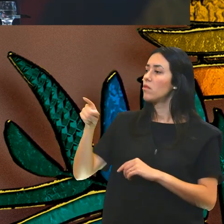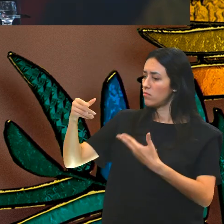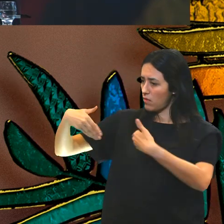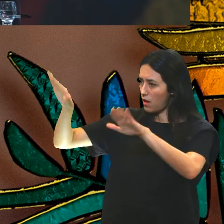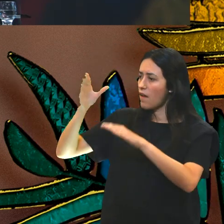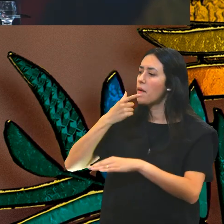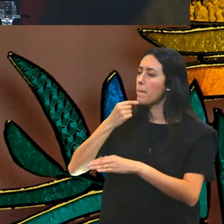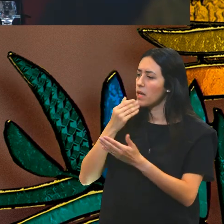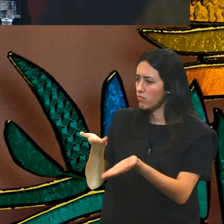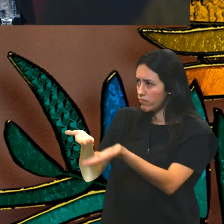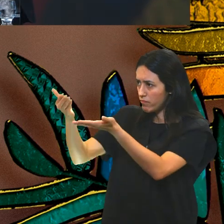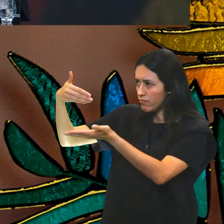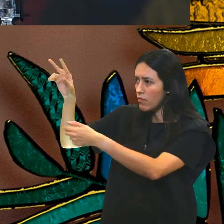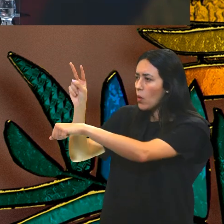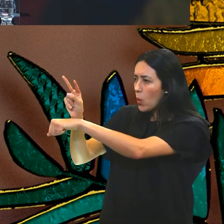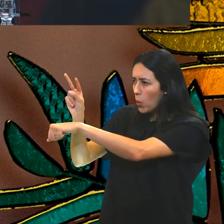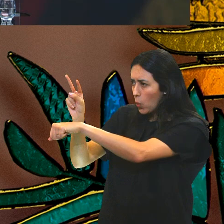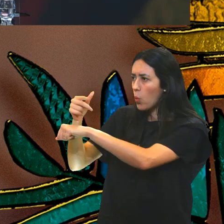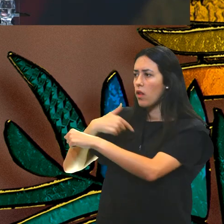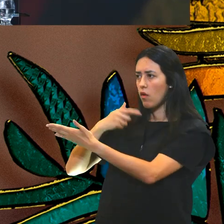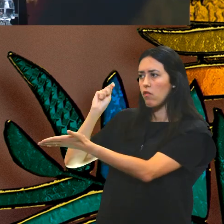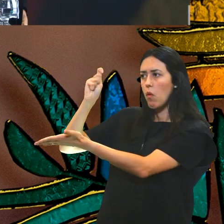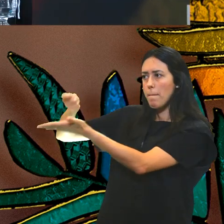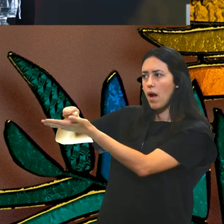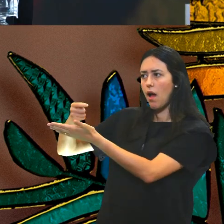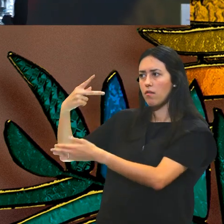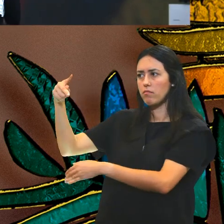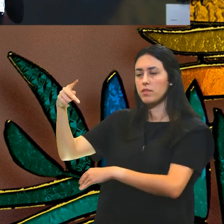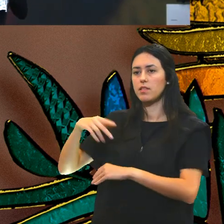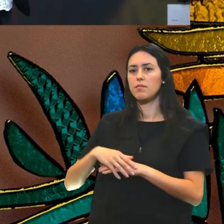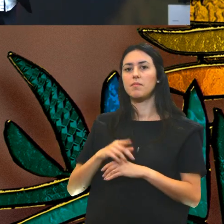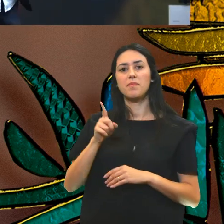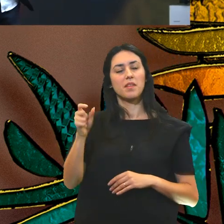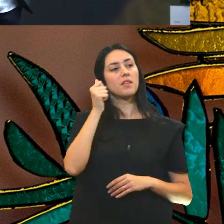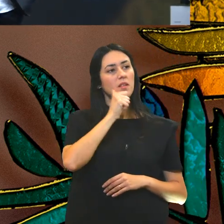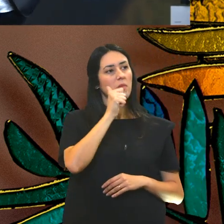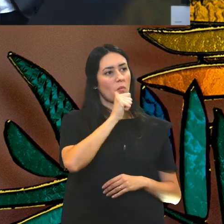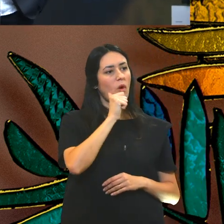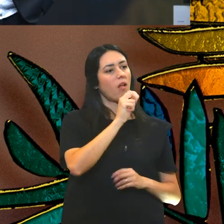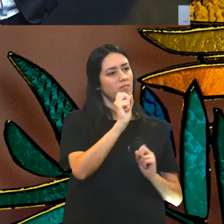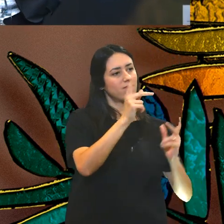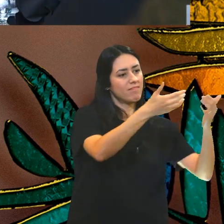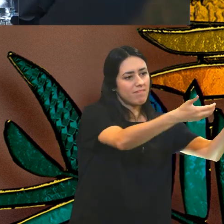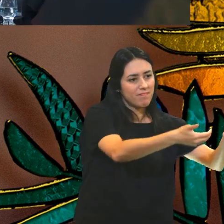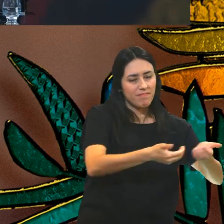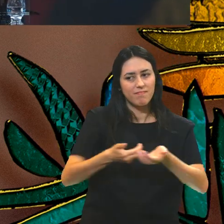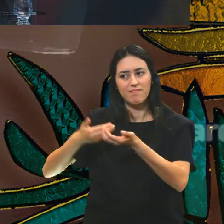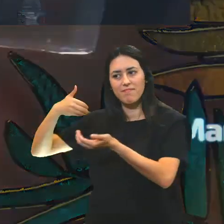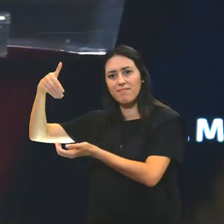seu trabalho. E a mulher levou o menino e o criou.